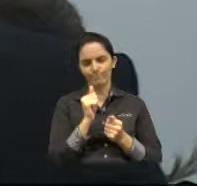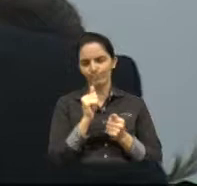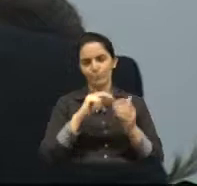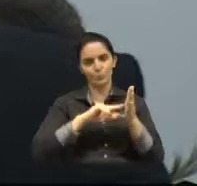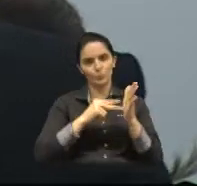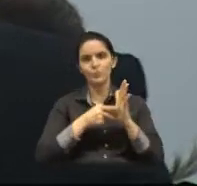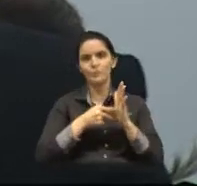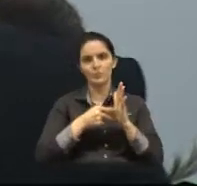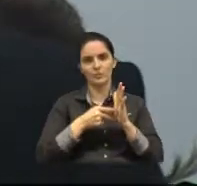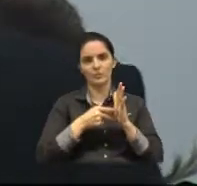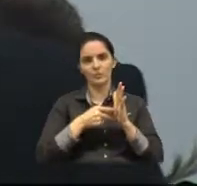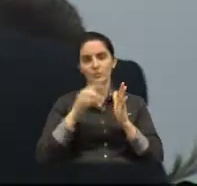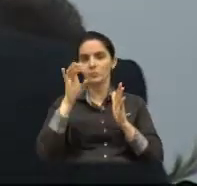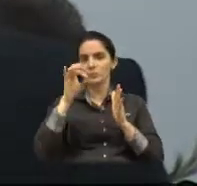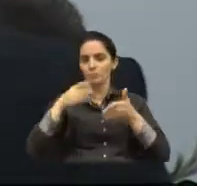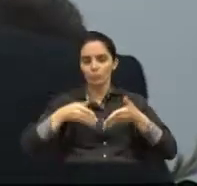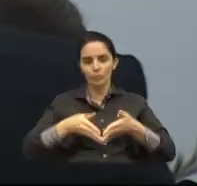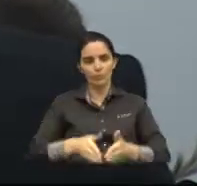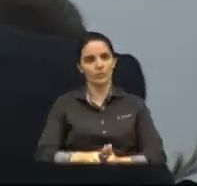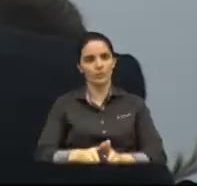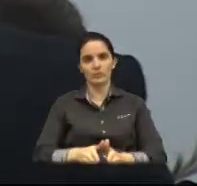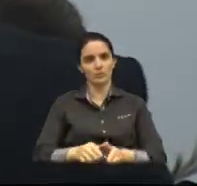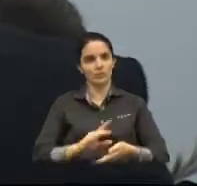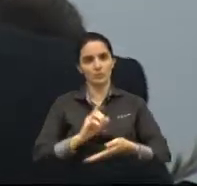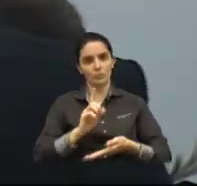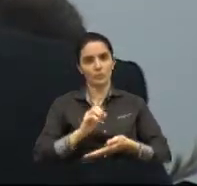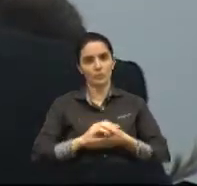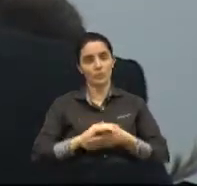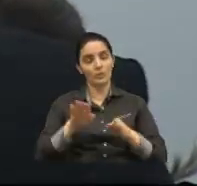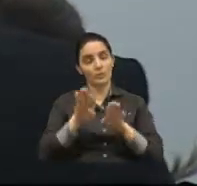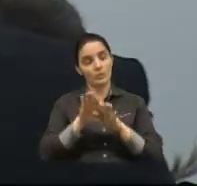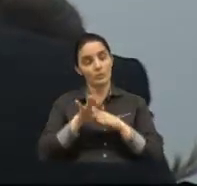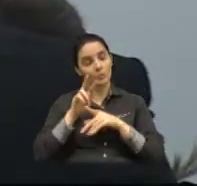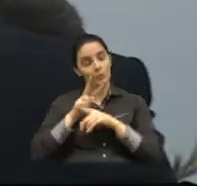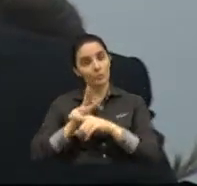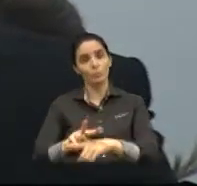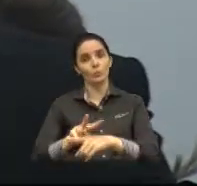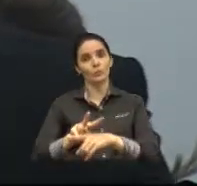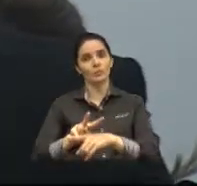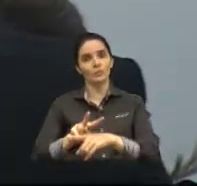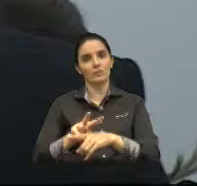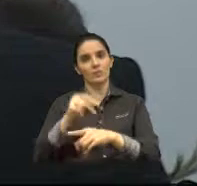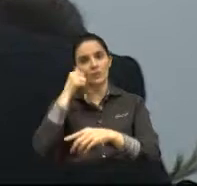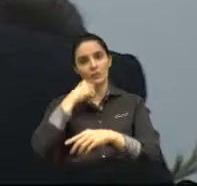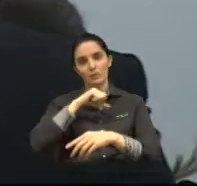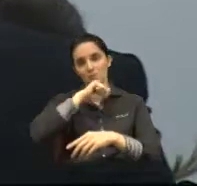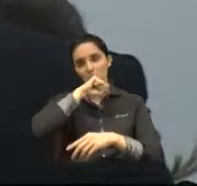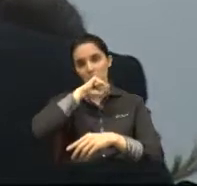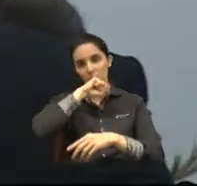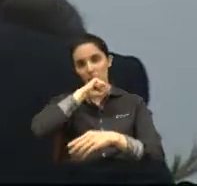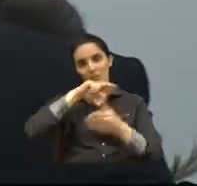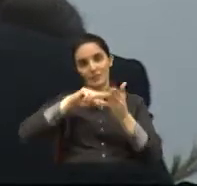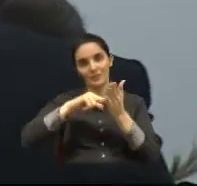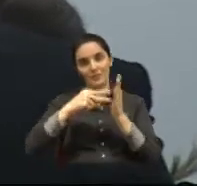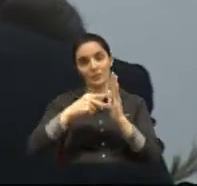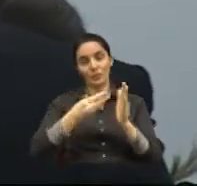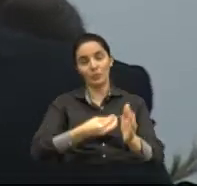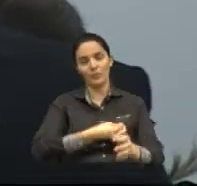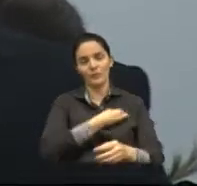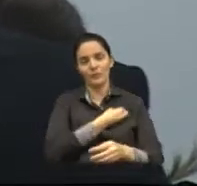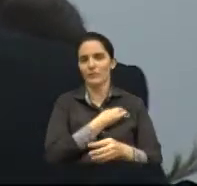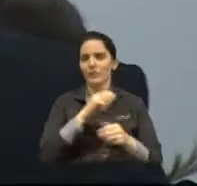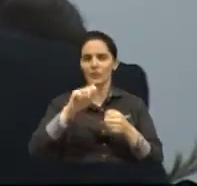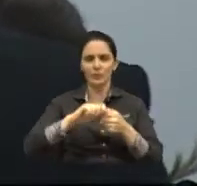que é a genitora, mas aquela que cria, é aquela que dá vida, né, faz de tudo